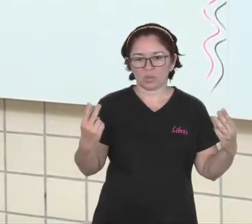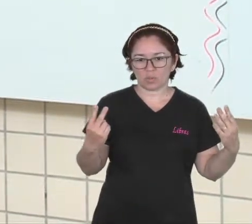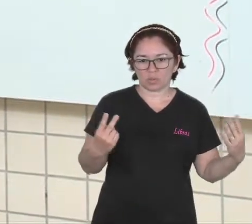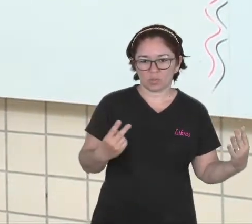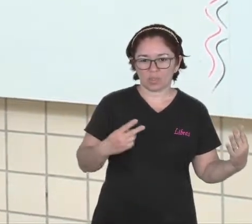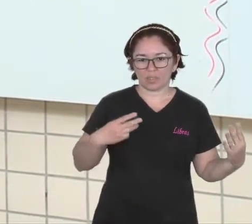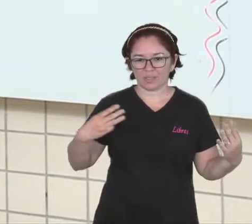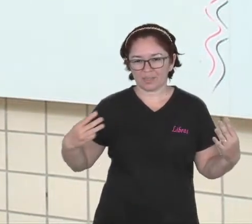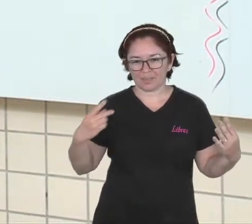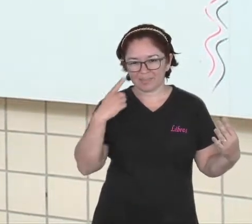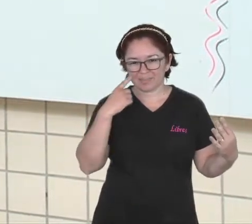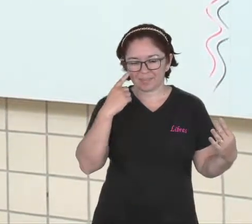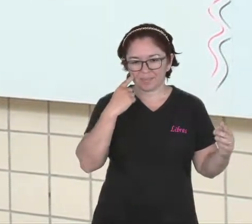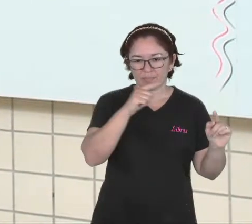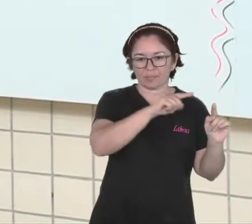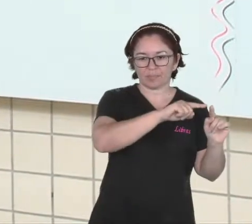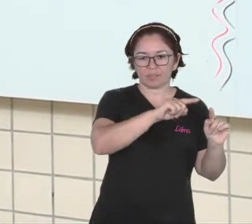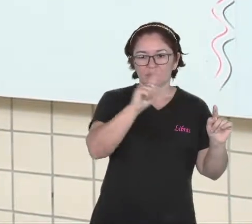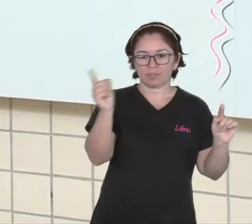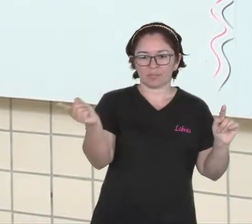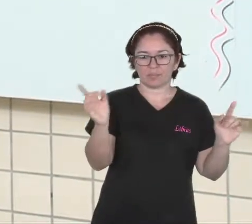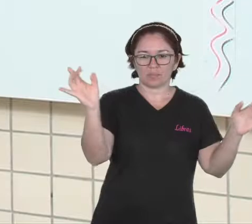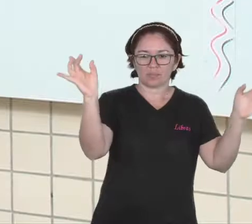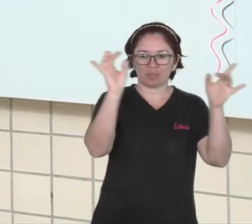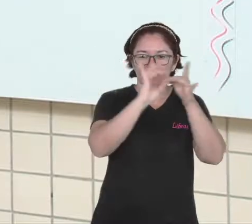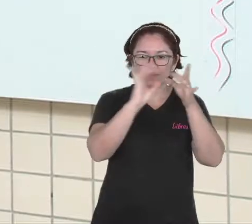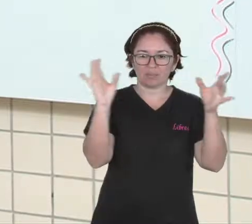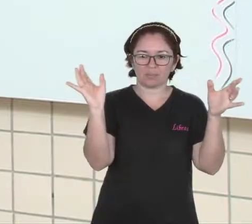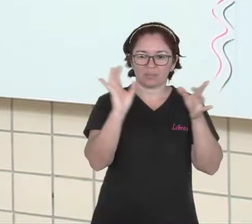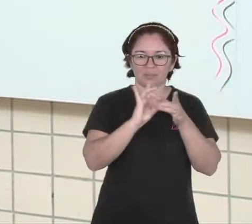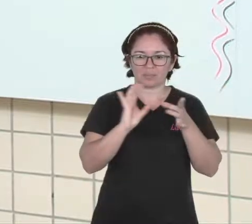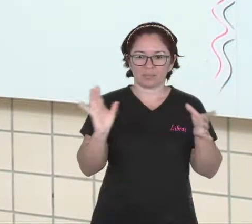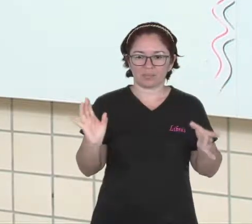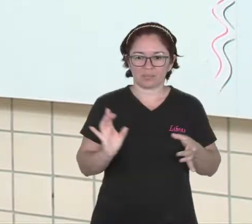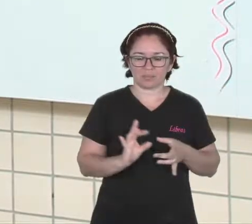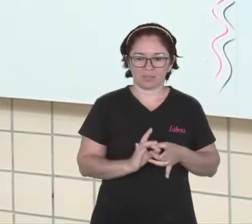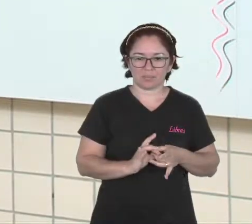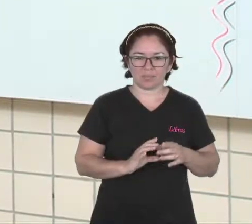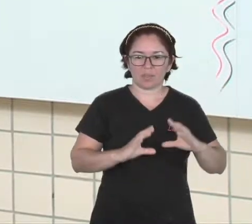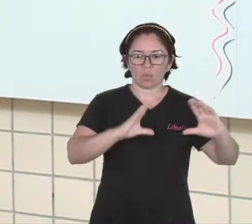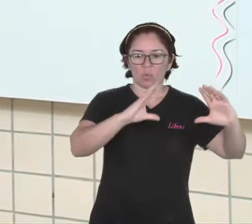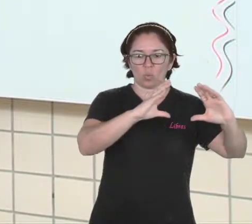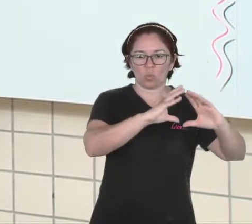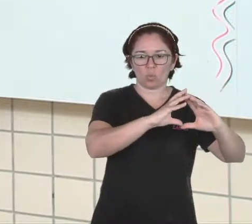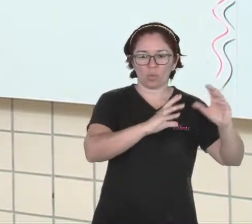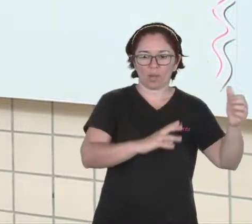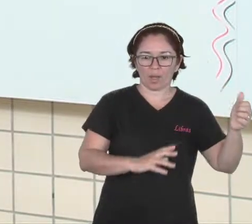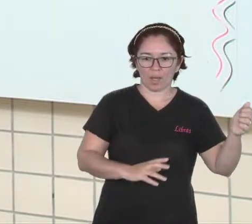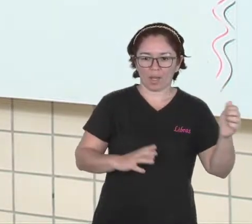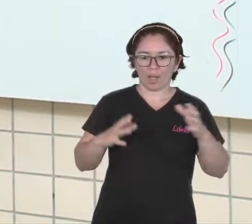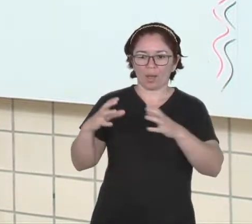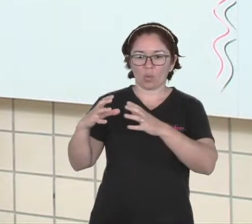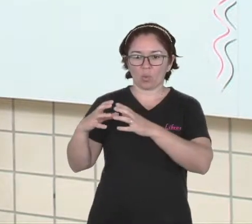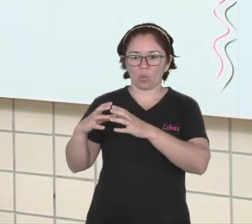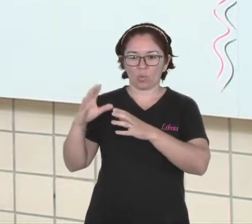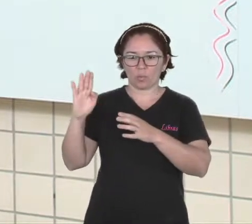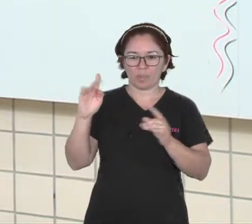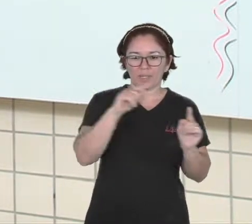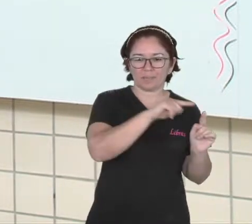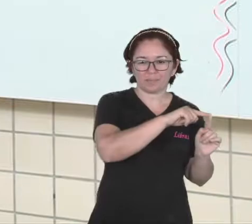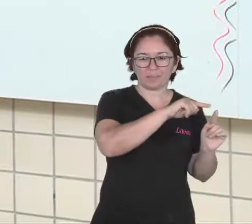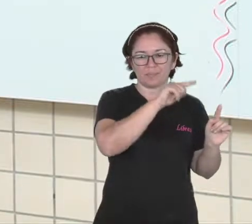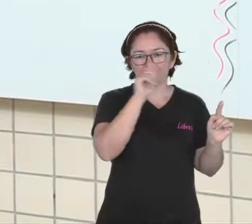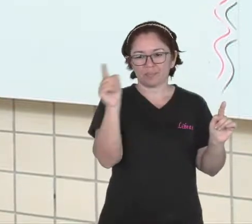vocês observarem, as setas saíram sempre do conjunto A em direção a um conjunto B, mas que